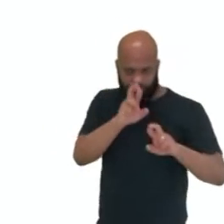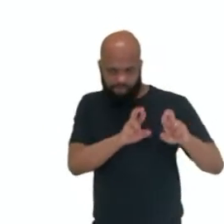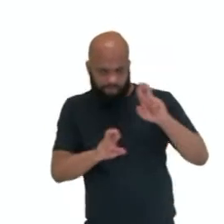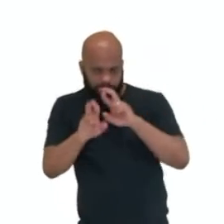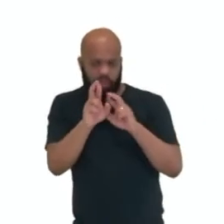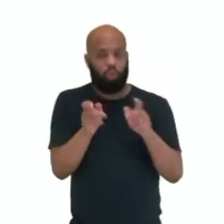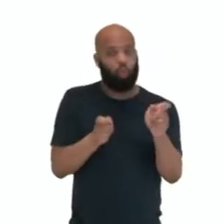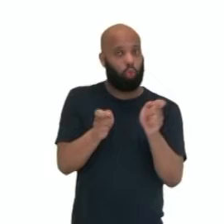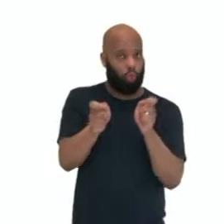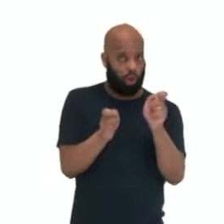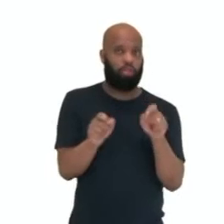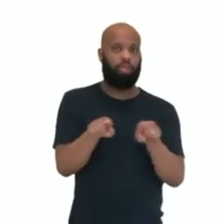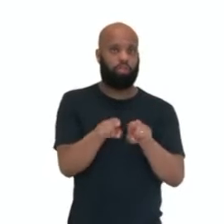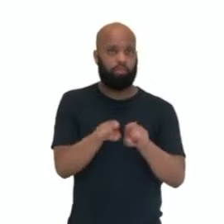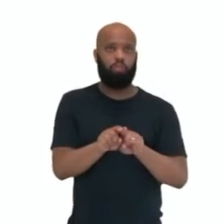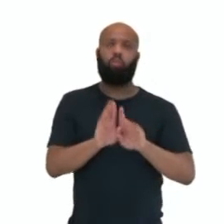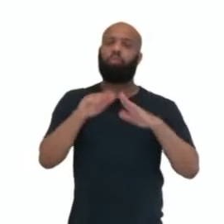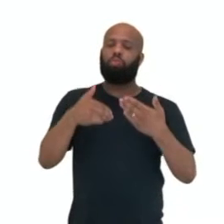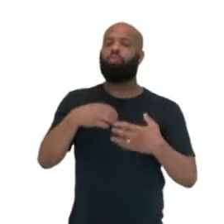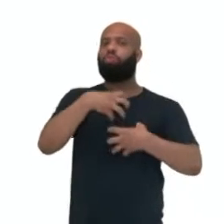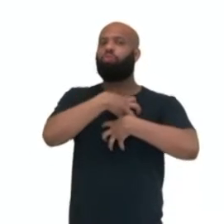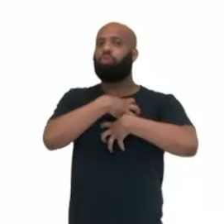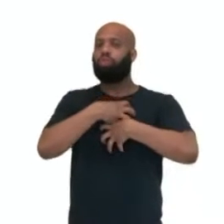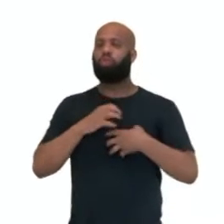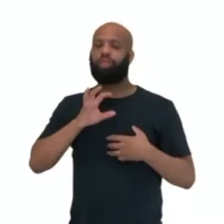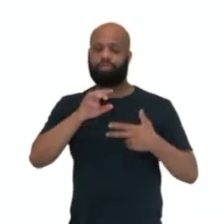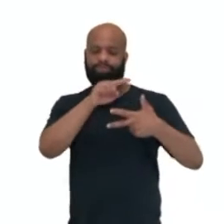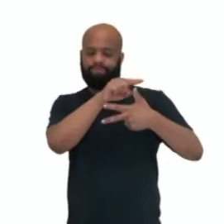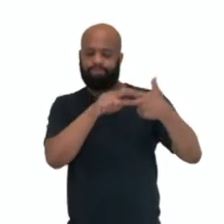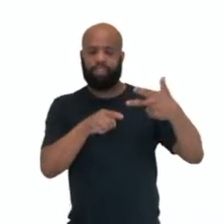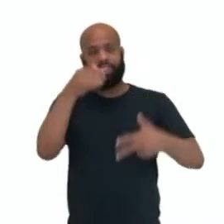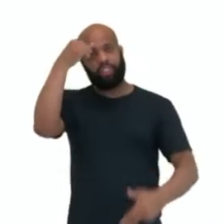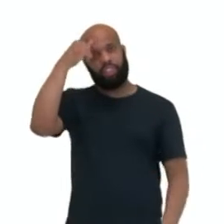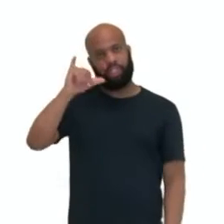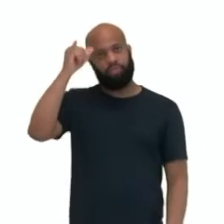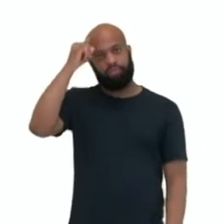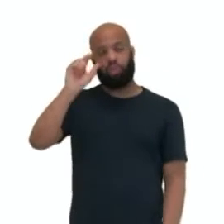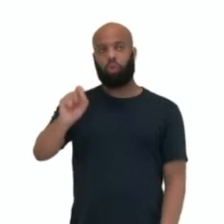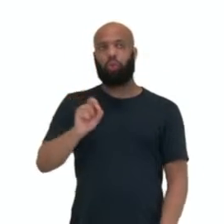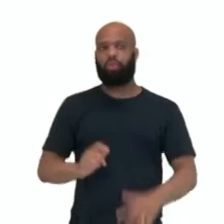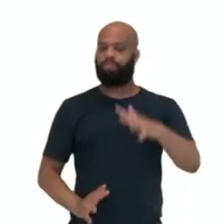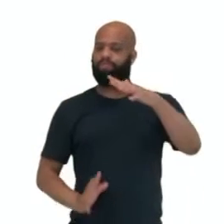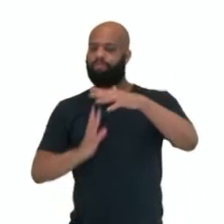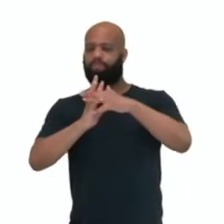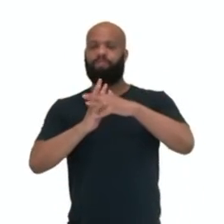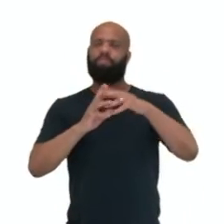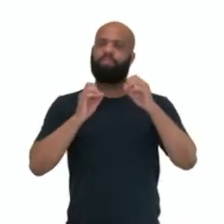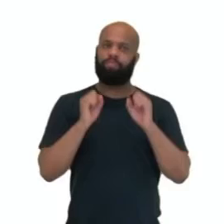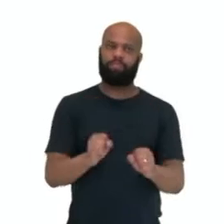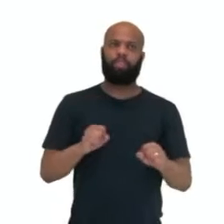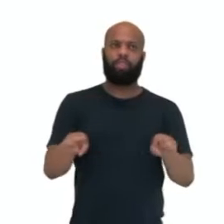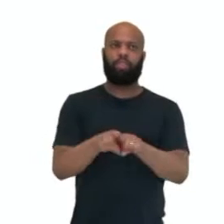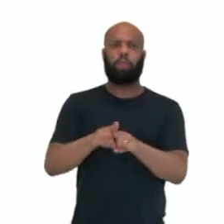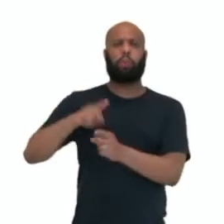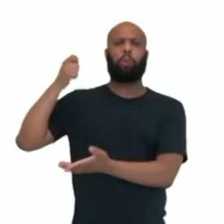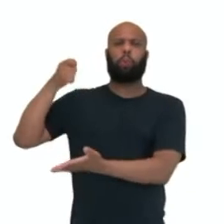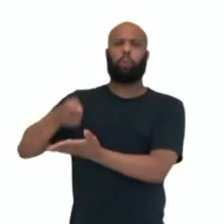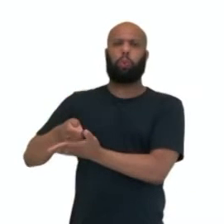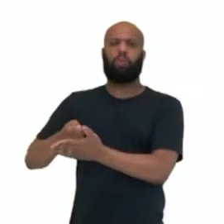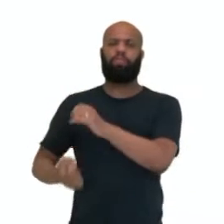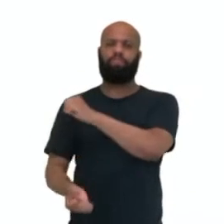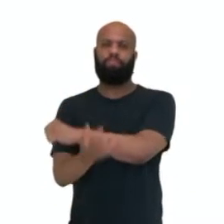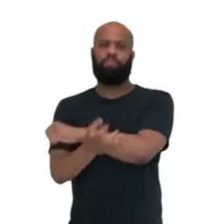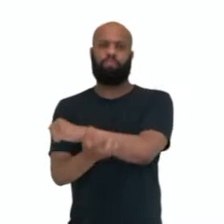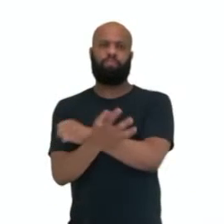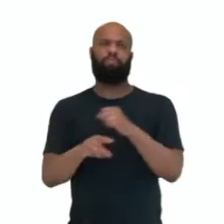o outro, tá? Fazendo assim com que se evite o abuso de poder, as tiranias, a